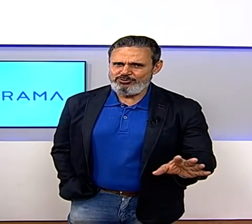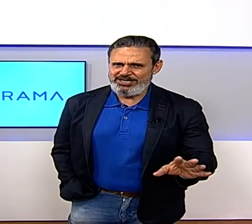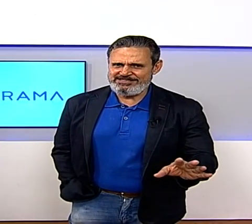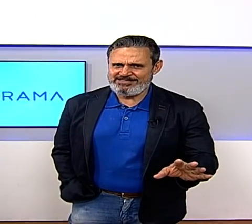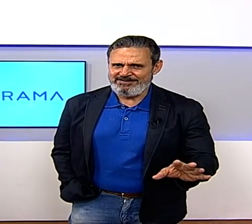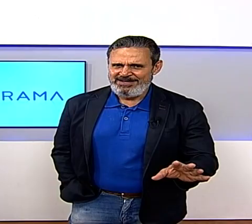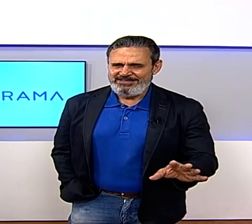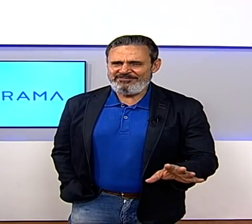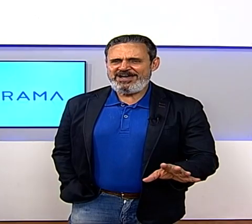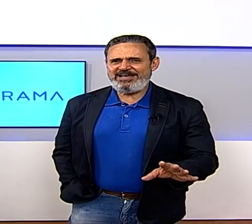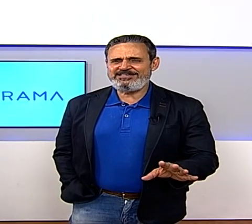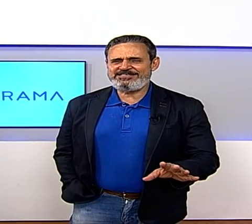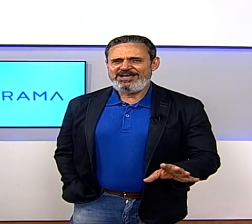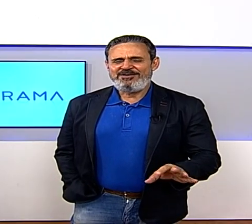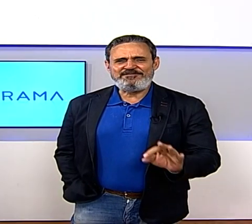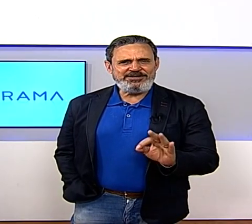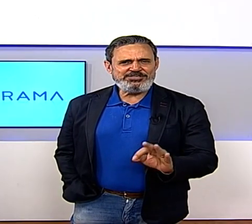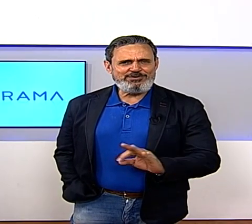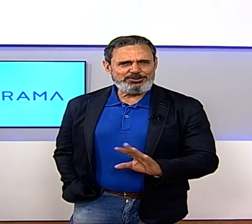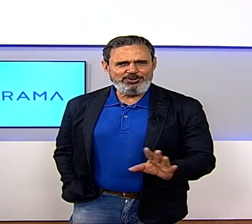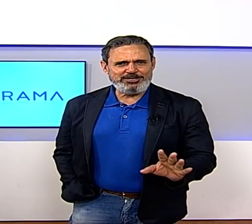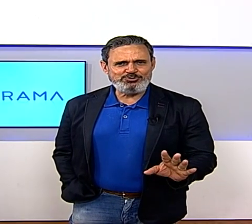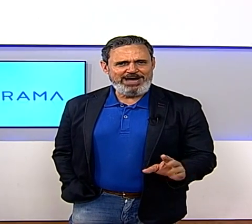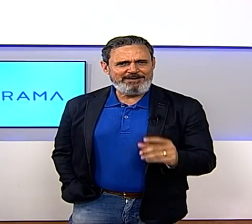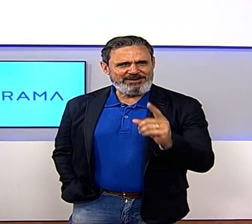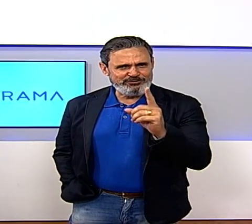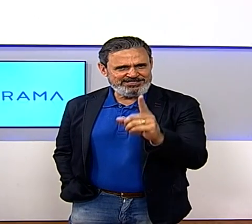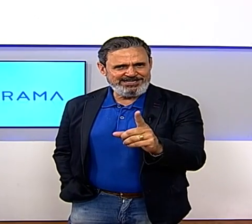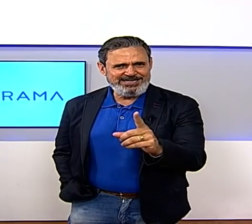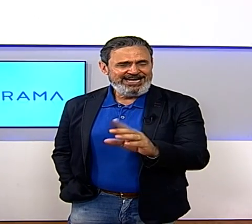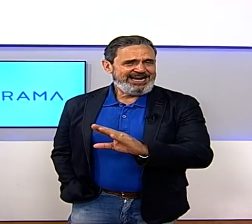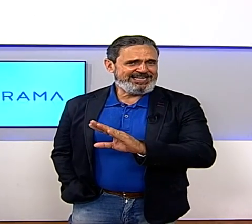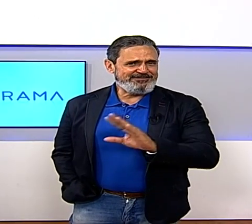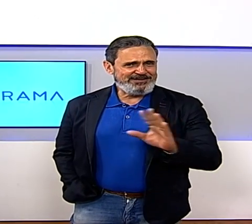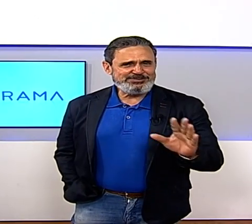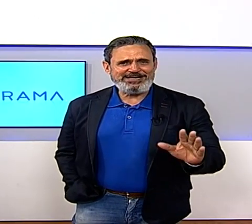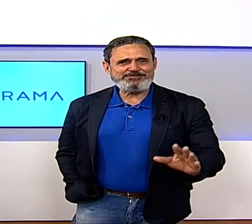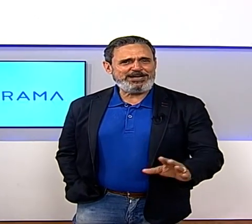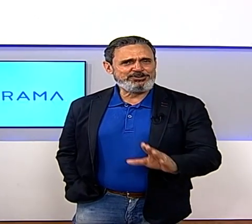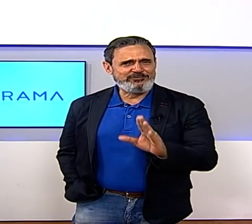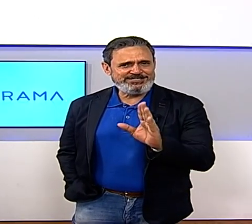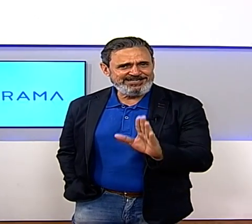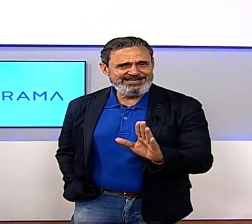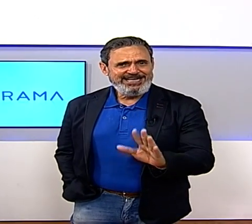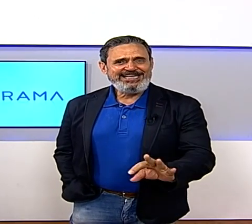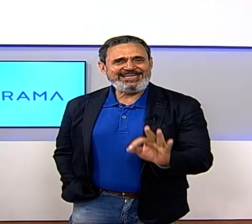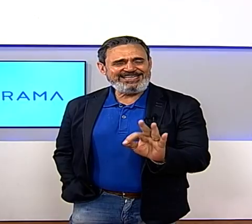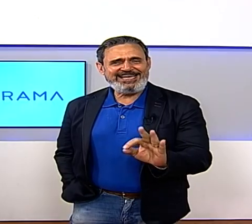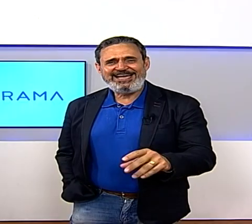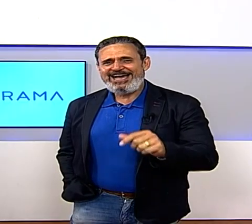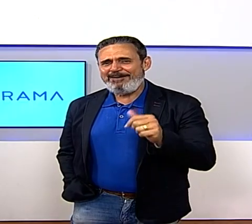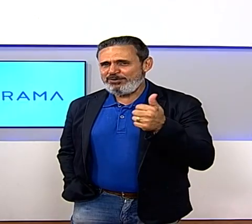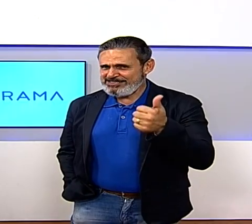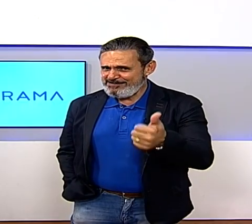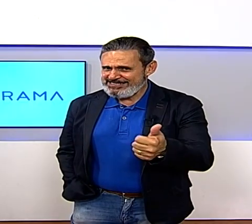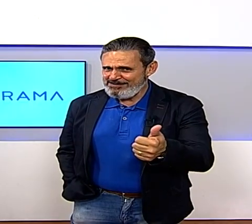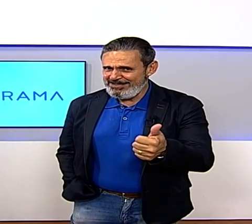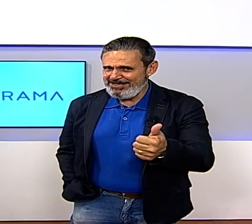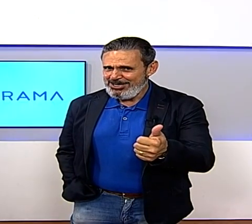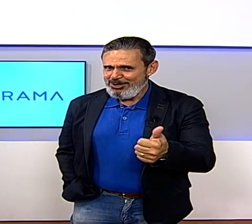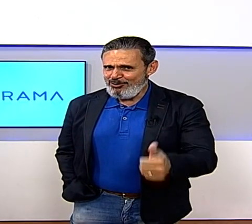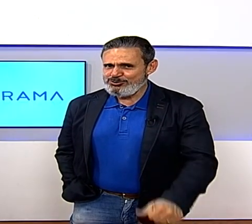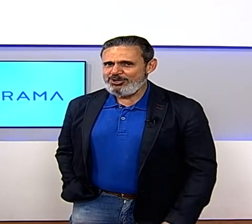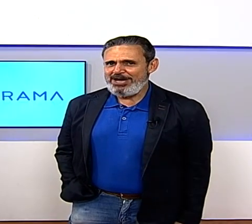sempre pela sua audiência. TV Alice, 24 horas no ar para você, cada vez mais perto de você. E até a